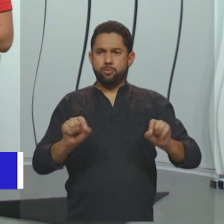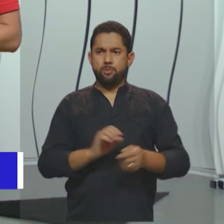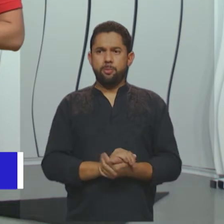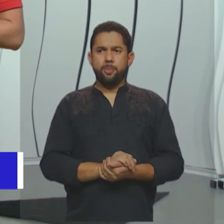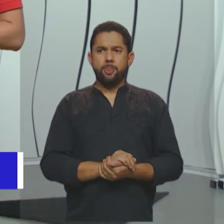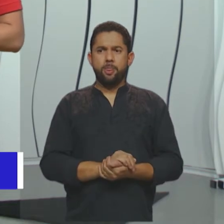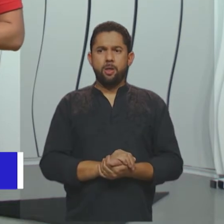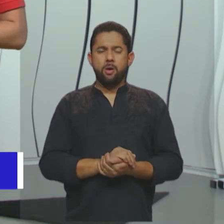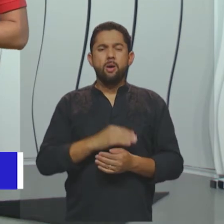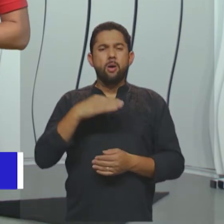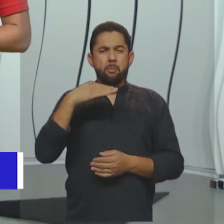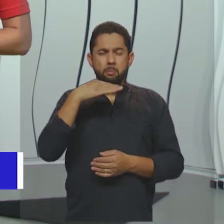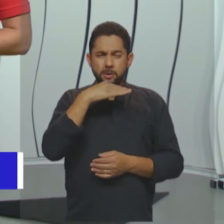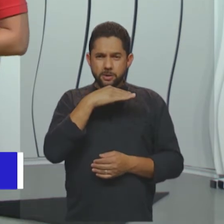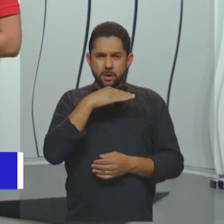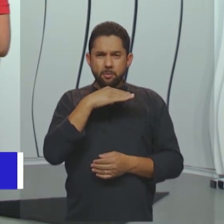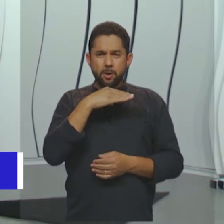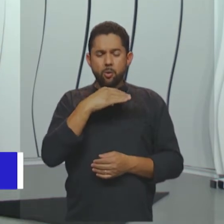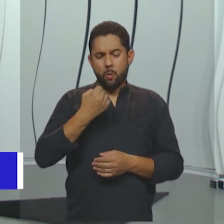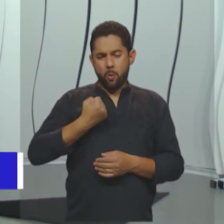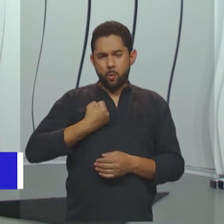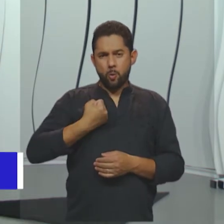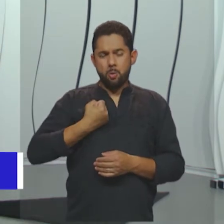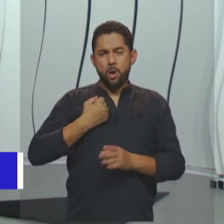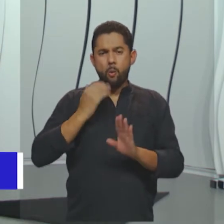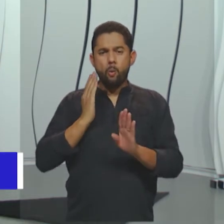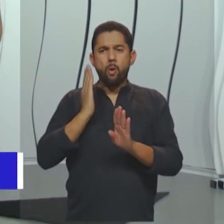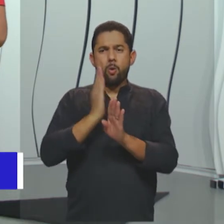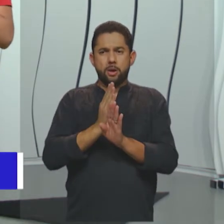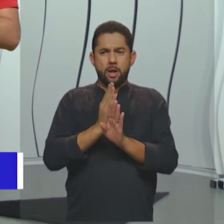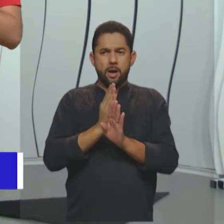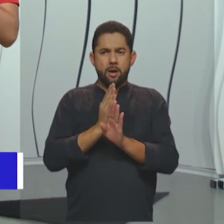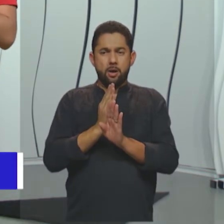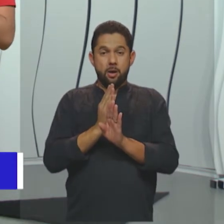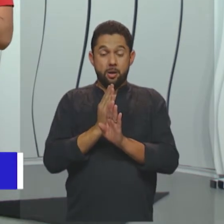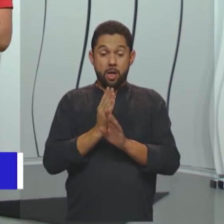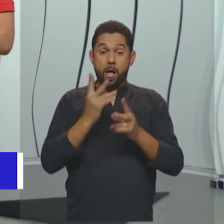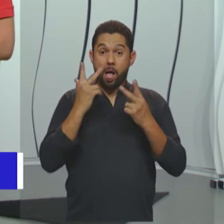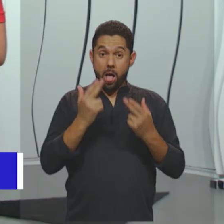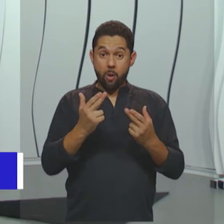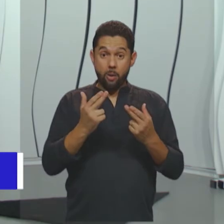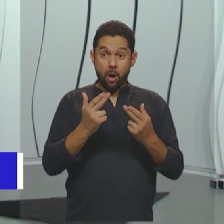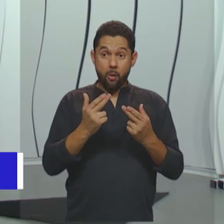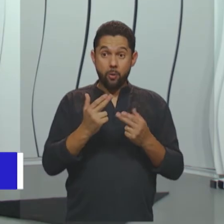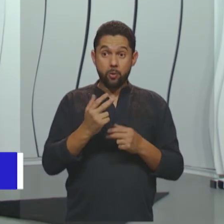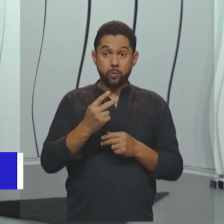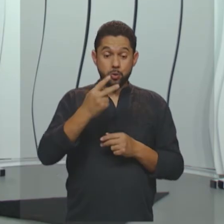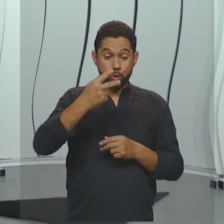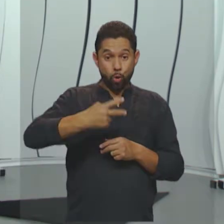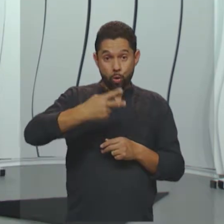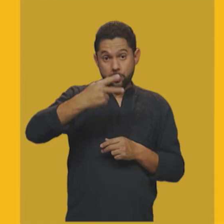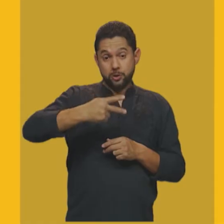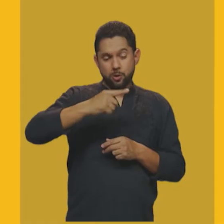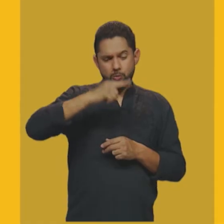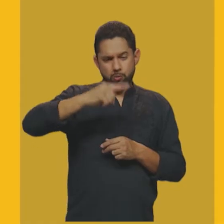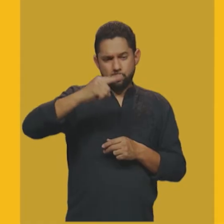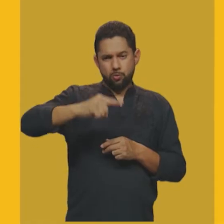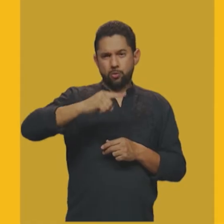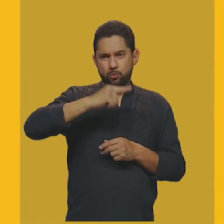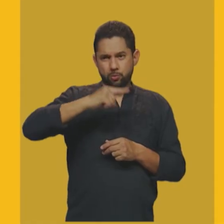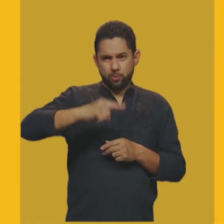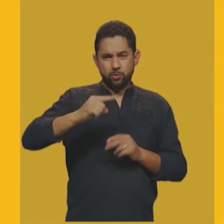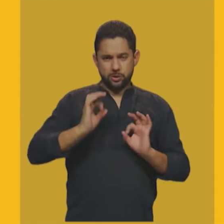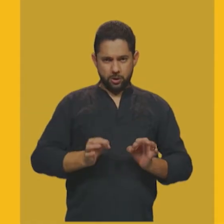que o valor que eu encontrar nesse voltímetro vai ser o mesmo valor para as duas resistências, tá